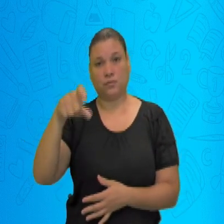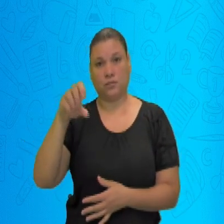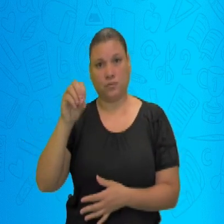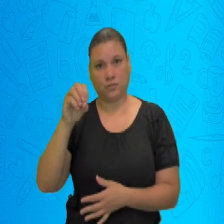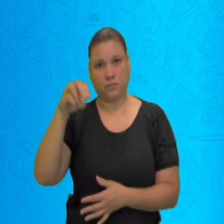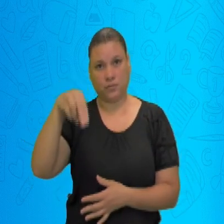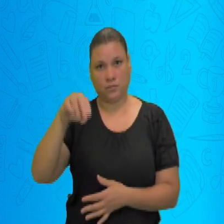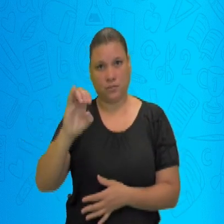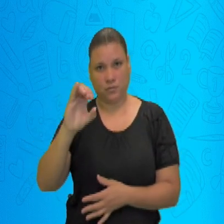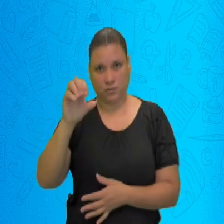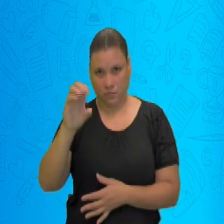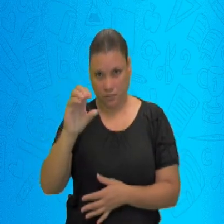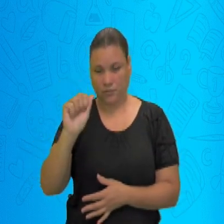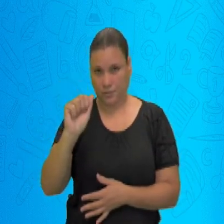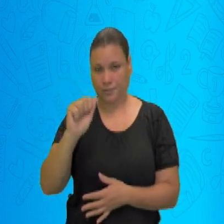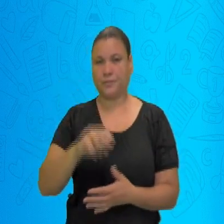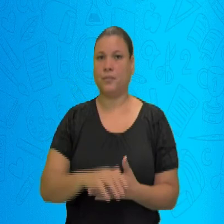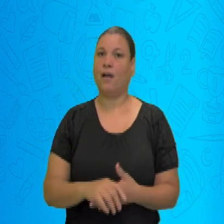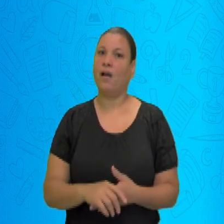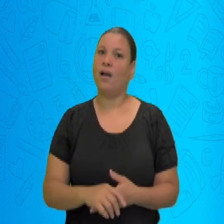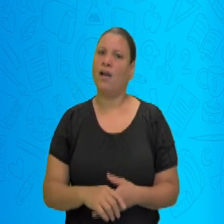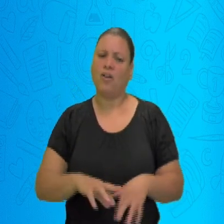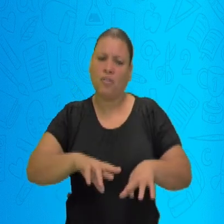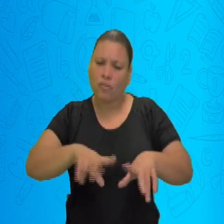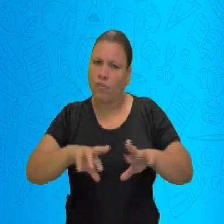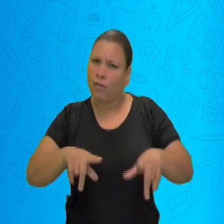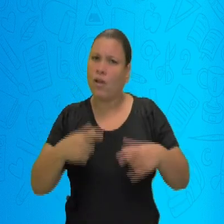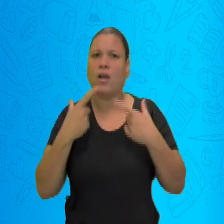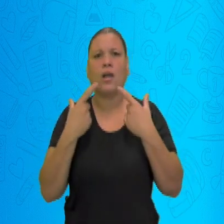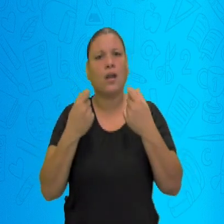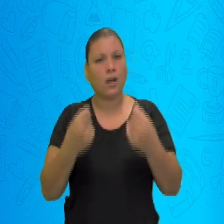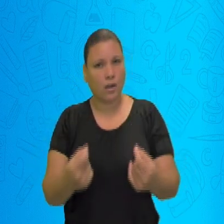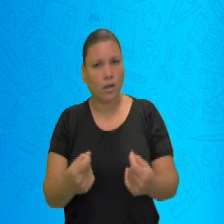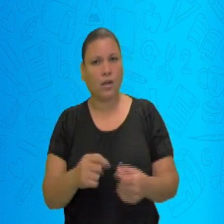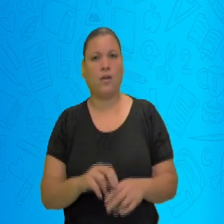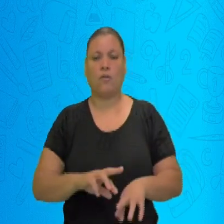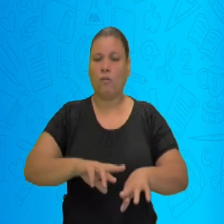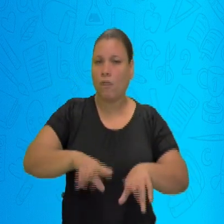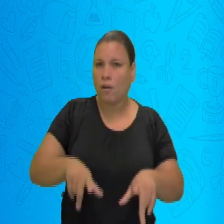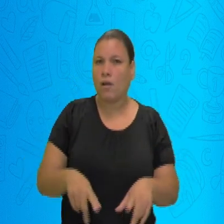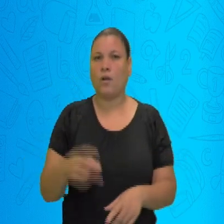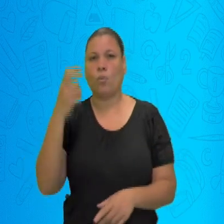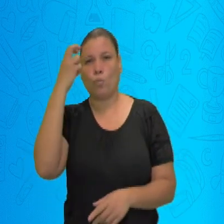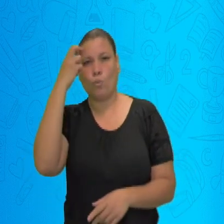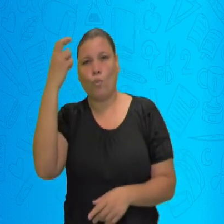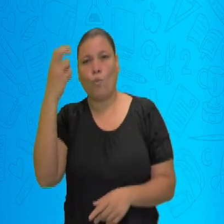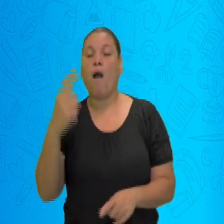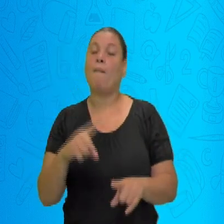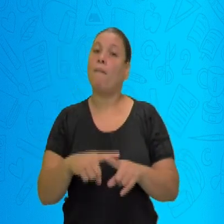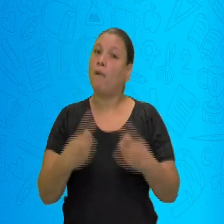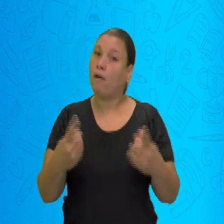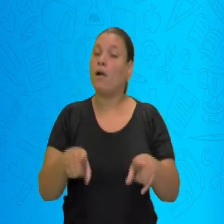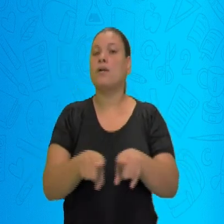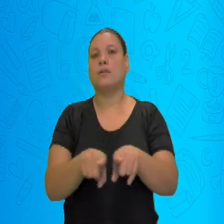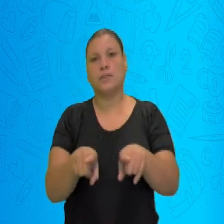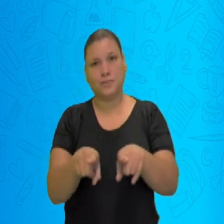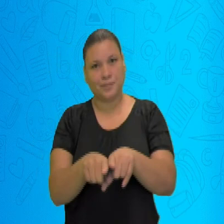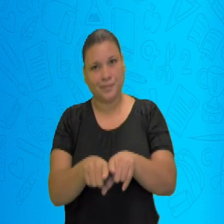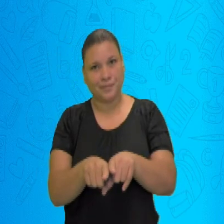pela língua, pela cultura, mas também passa pela questão econômica. E temos as divisões